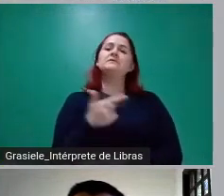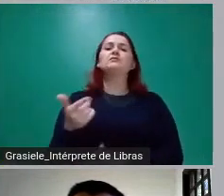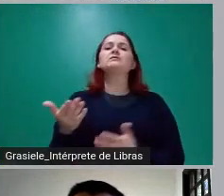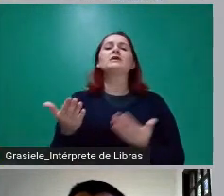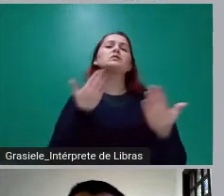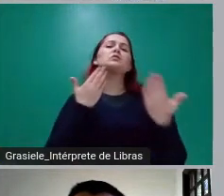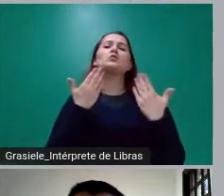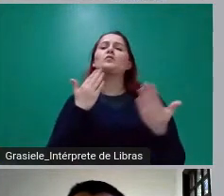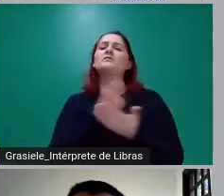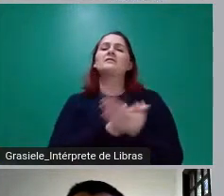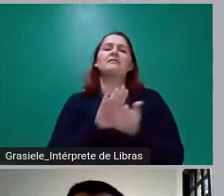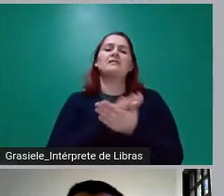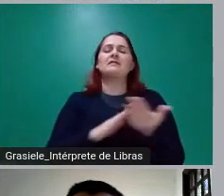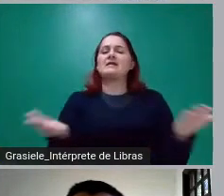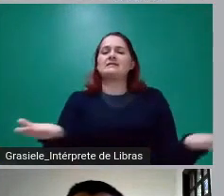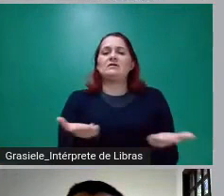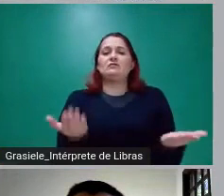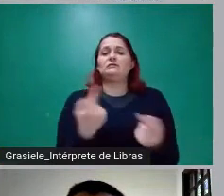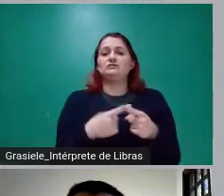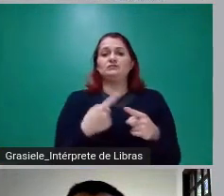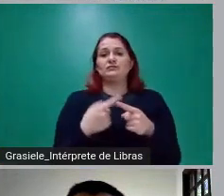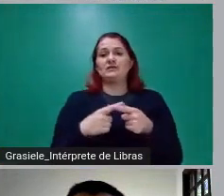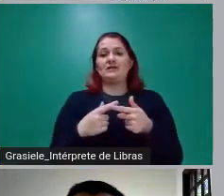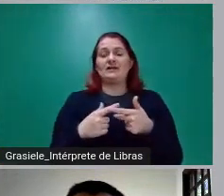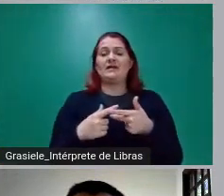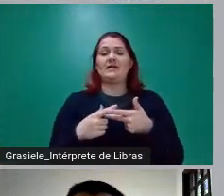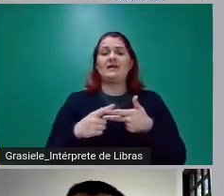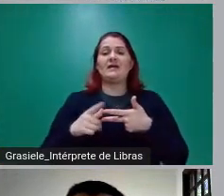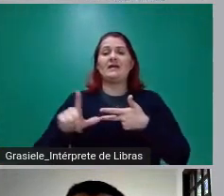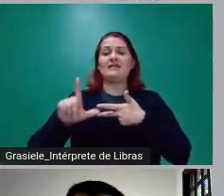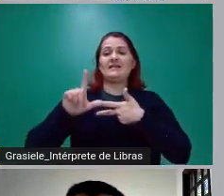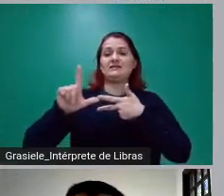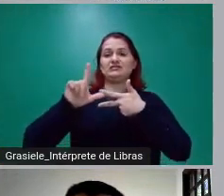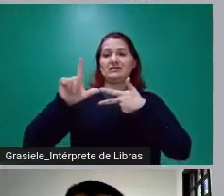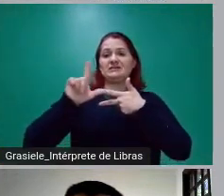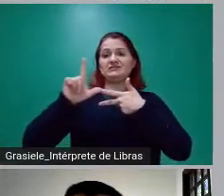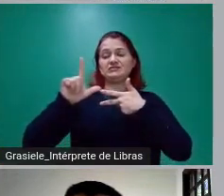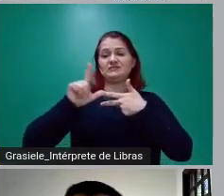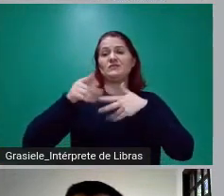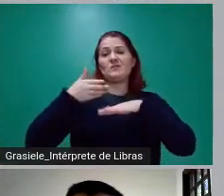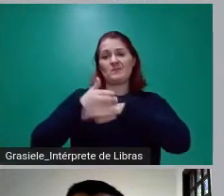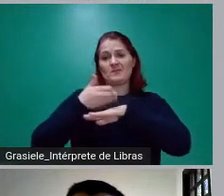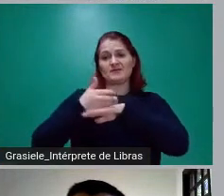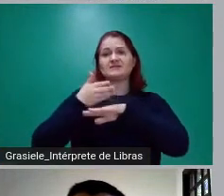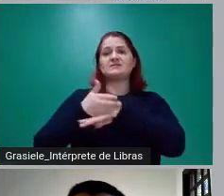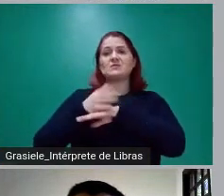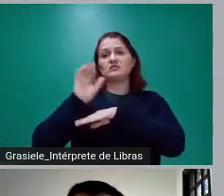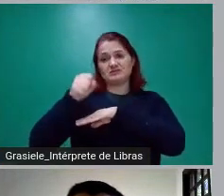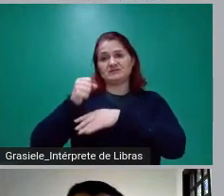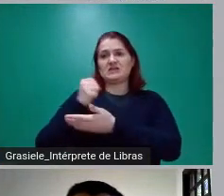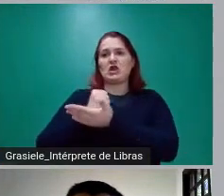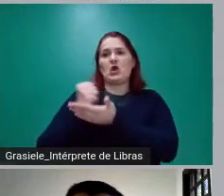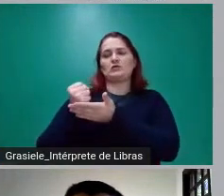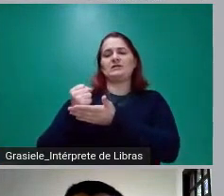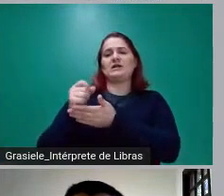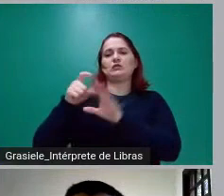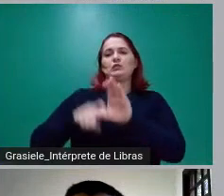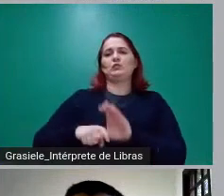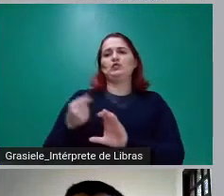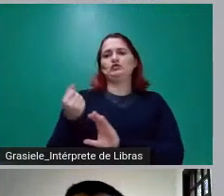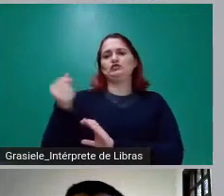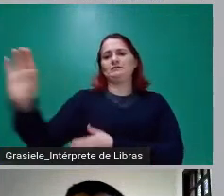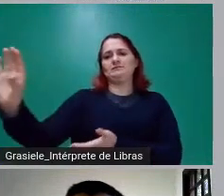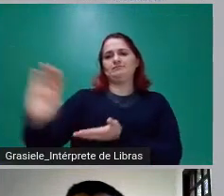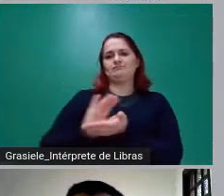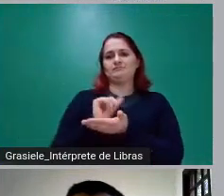e necessária participação do Legislativo na contratação dos créditos externos. Mas já na Constituição de 67 e